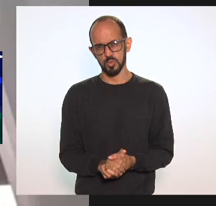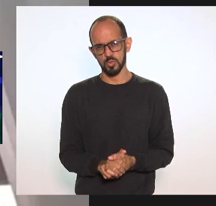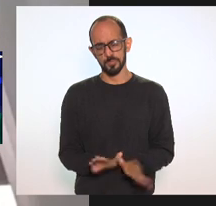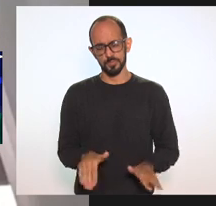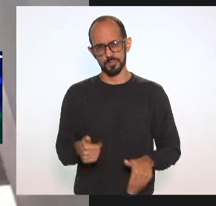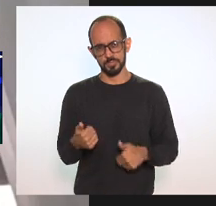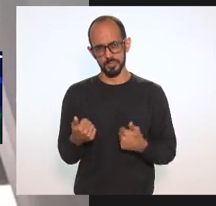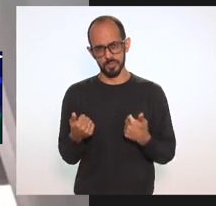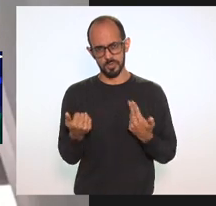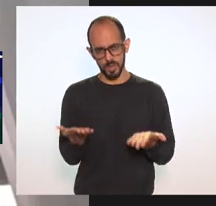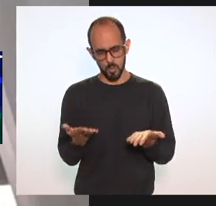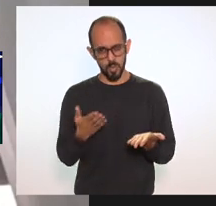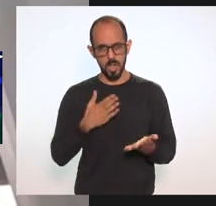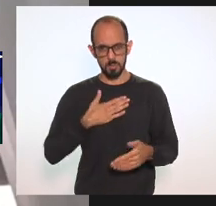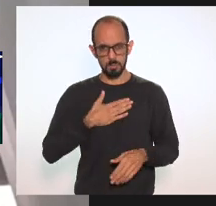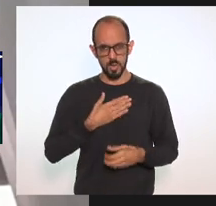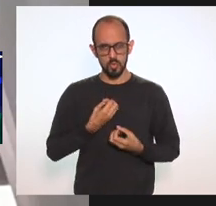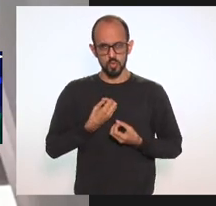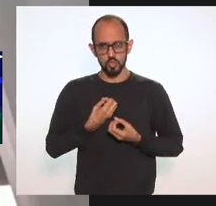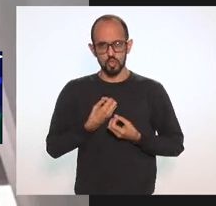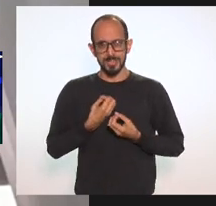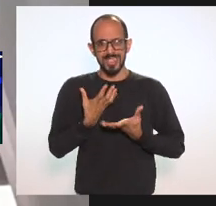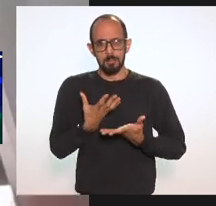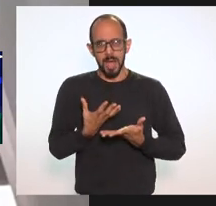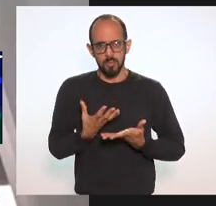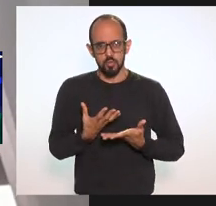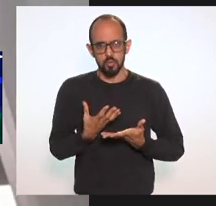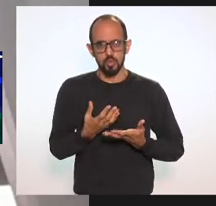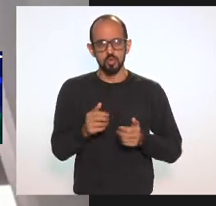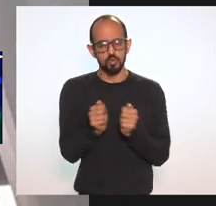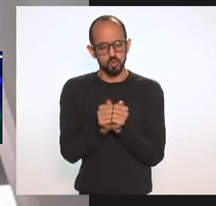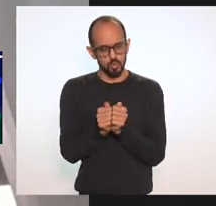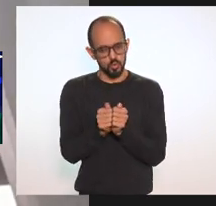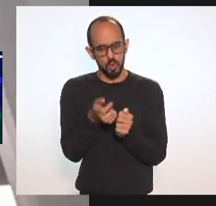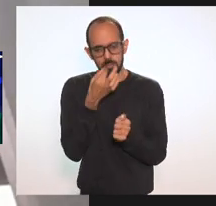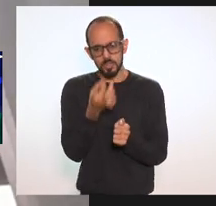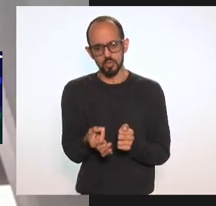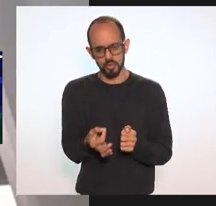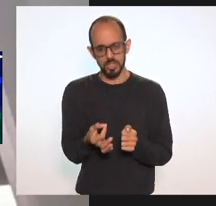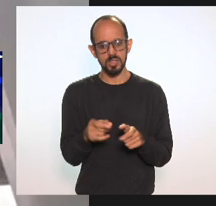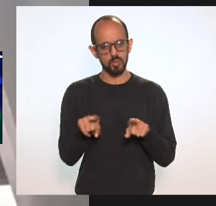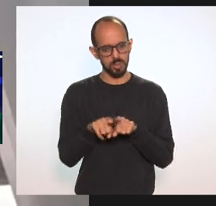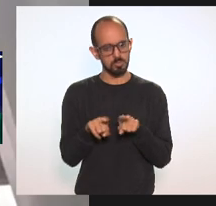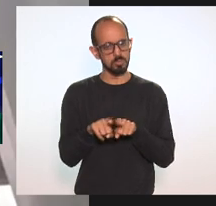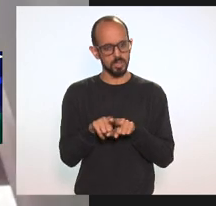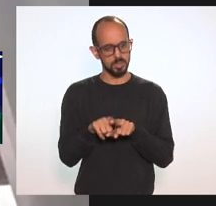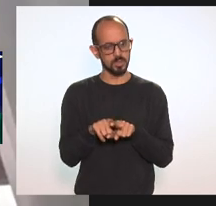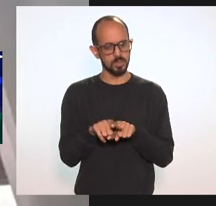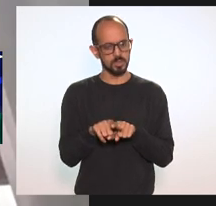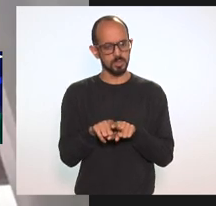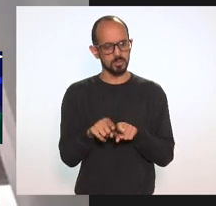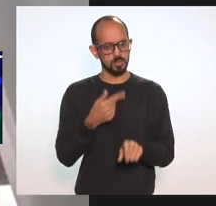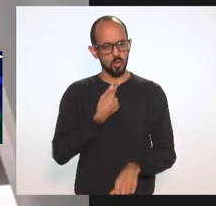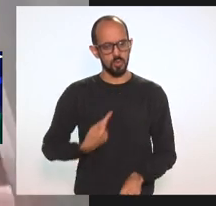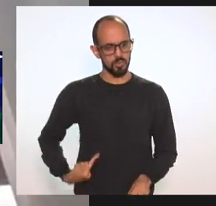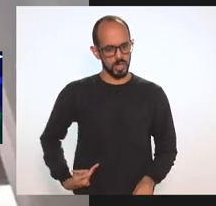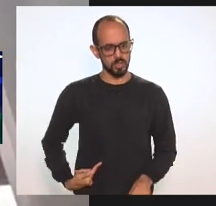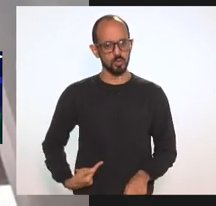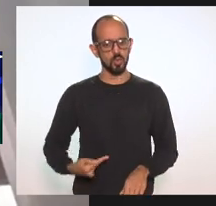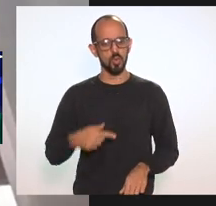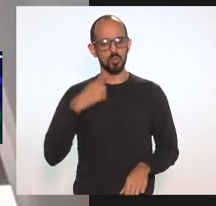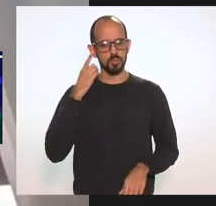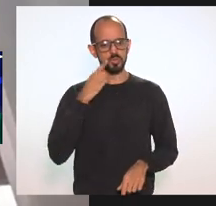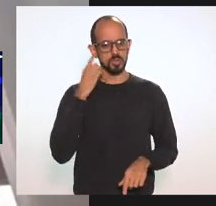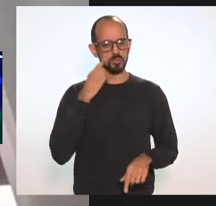aqui é o meu desabafo misturado com a minha sugestão é para que o governador para